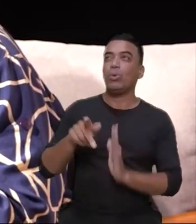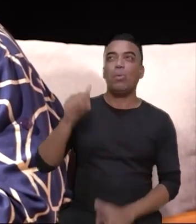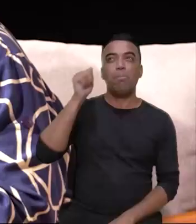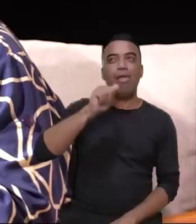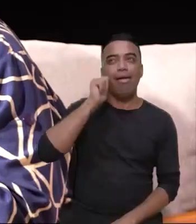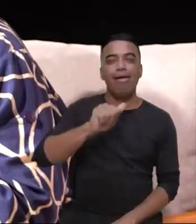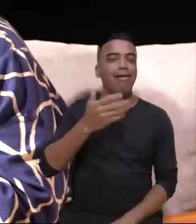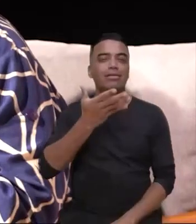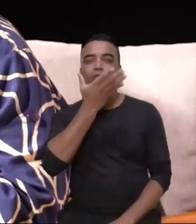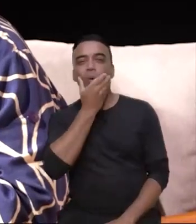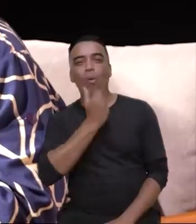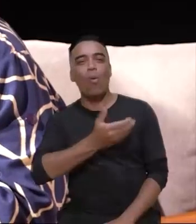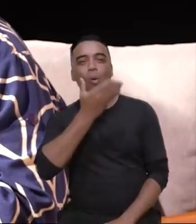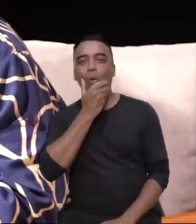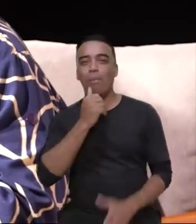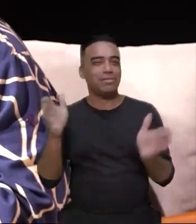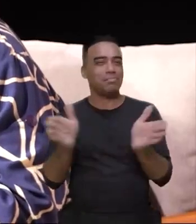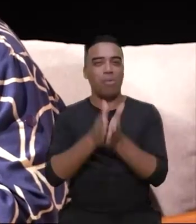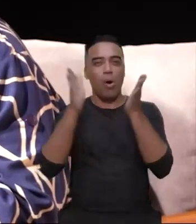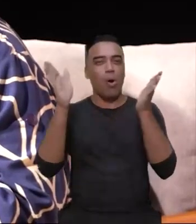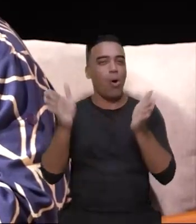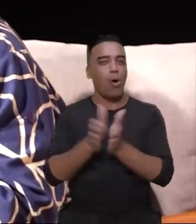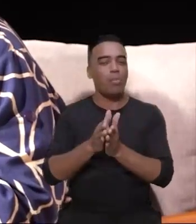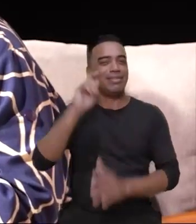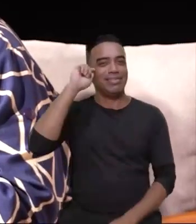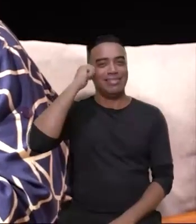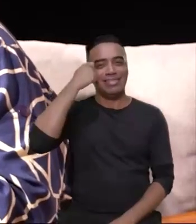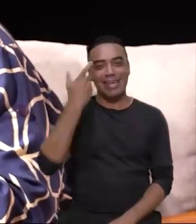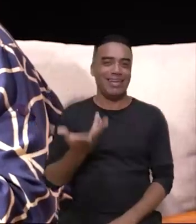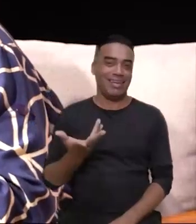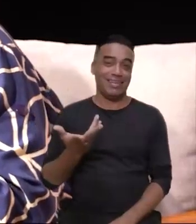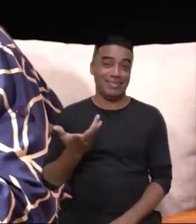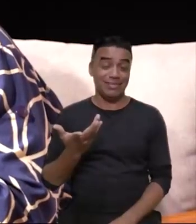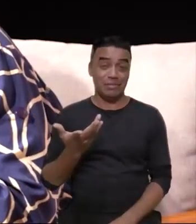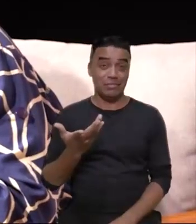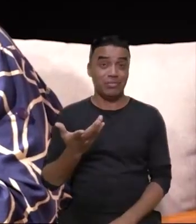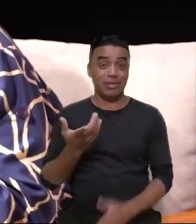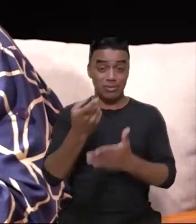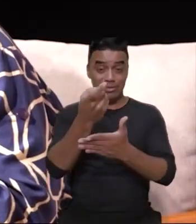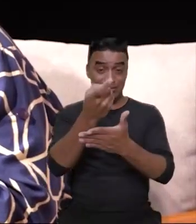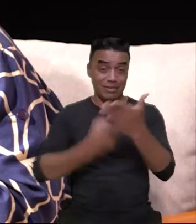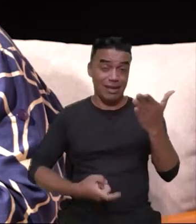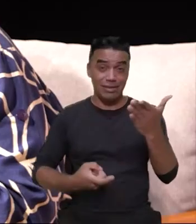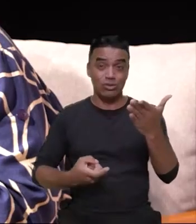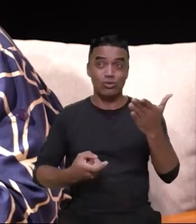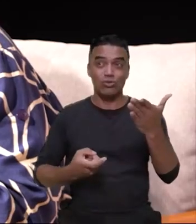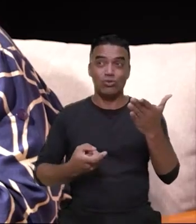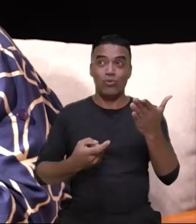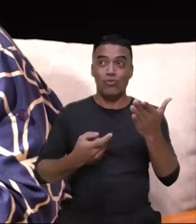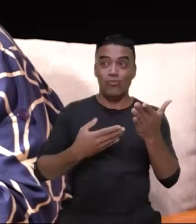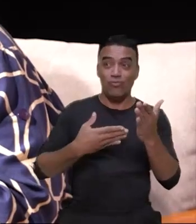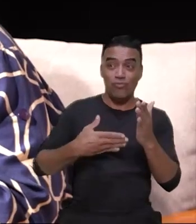por homens, pobres, negros. E quando esse texto volta para